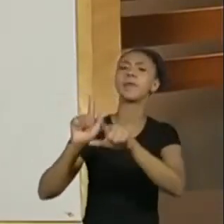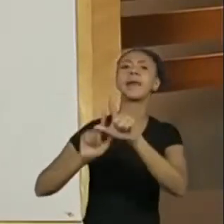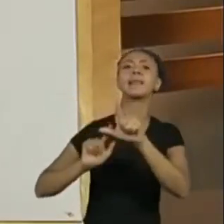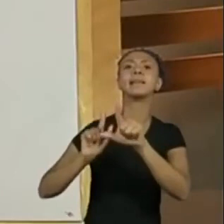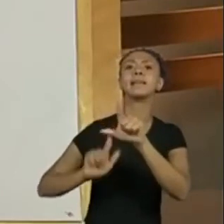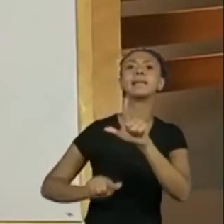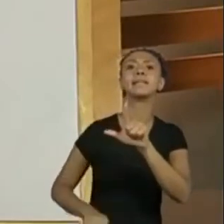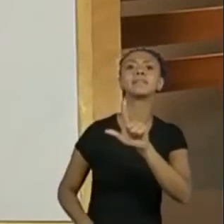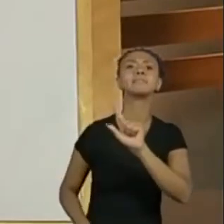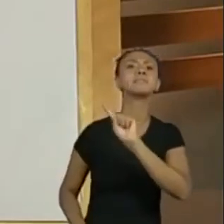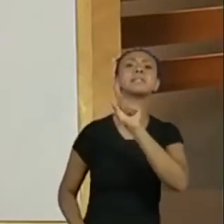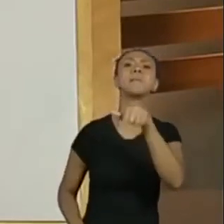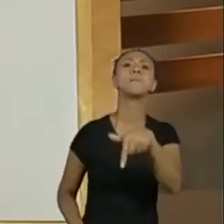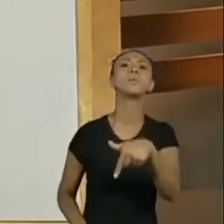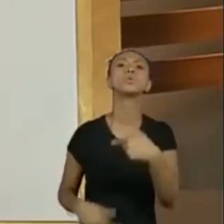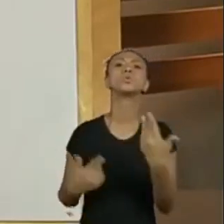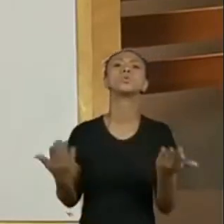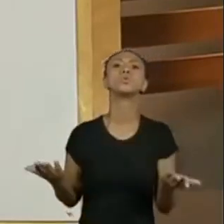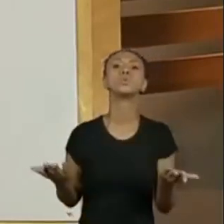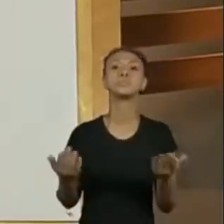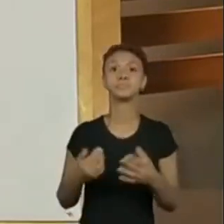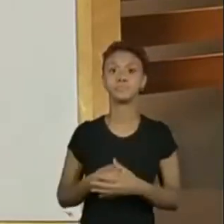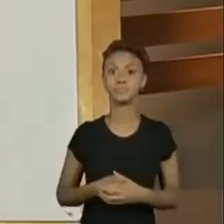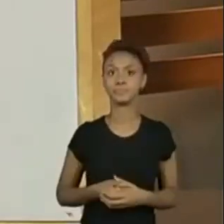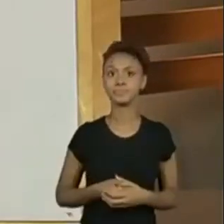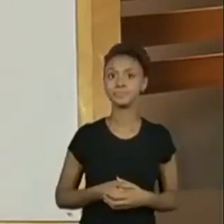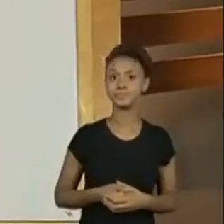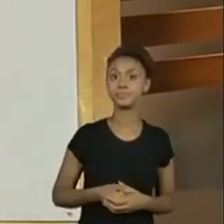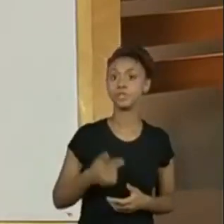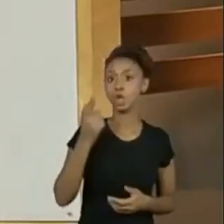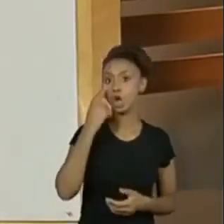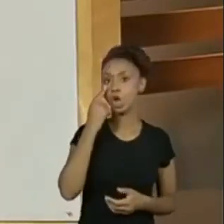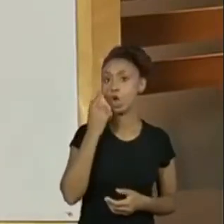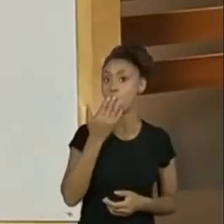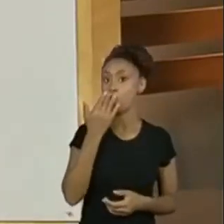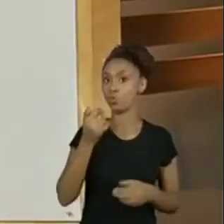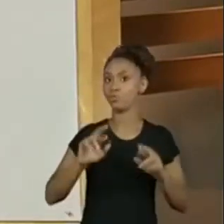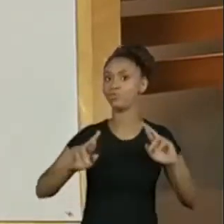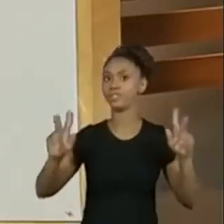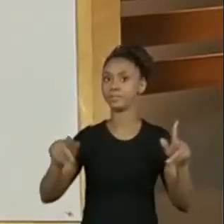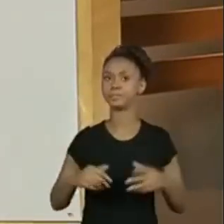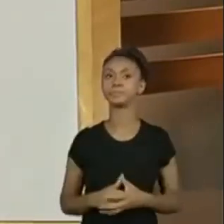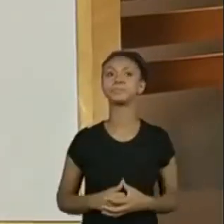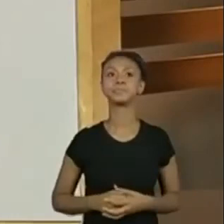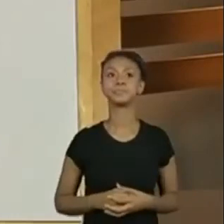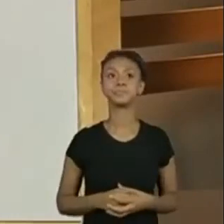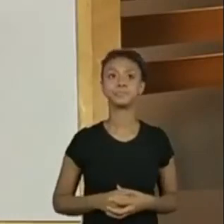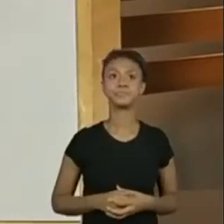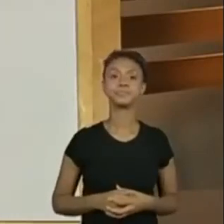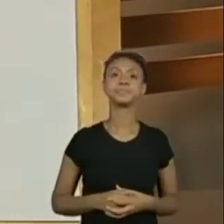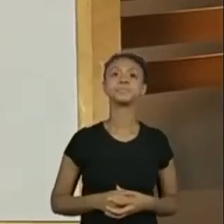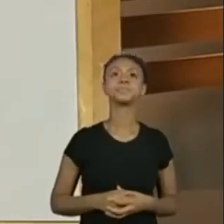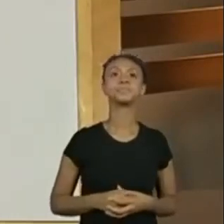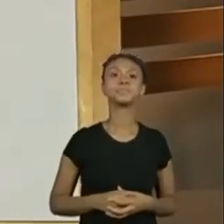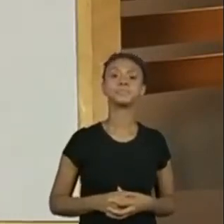Que letra vem depois do G? Então vamos lá, ó, vou trocar a caneta. Na palavra